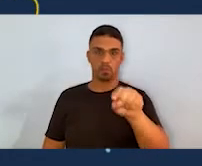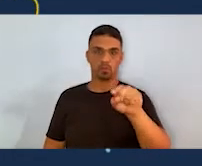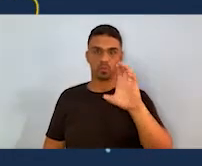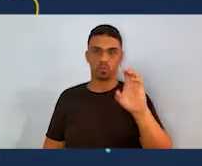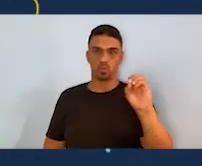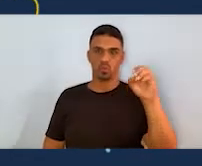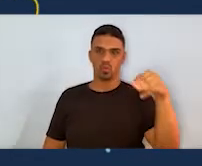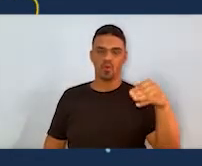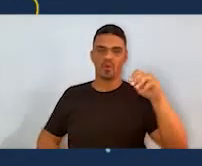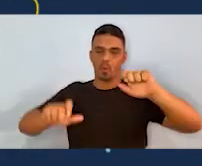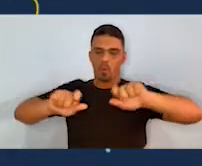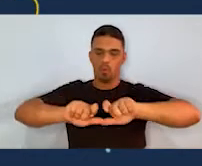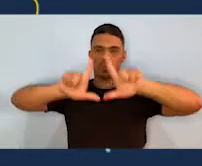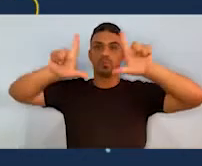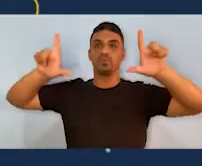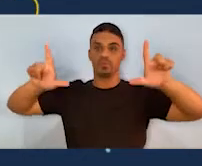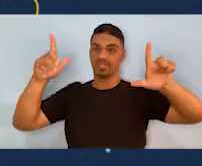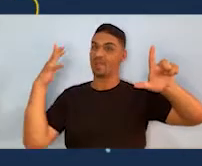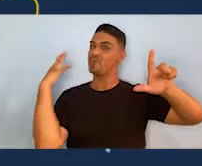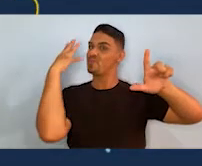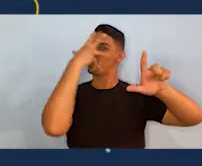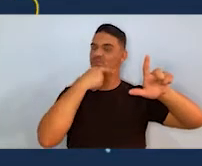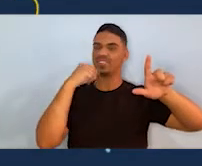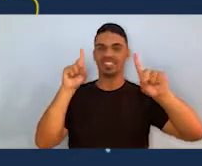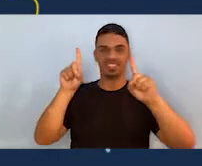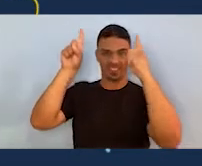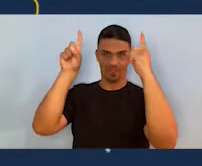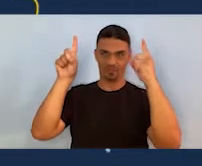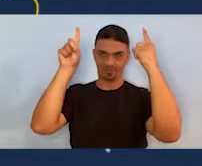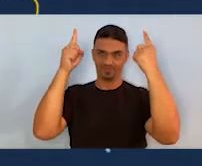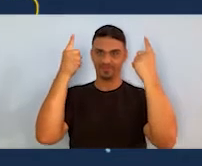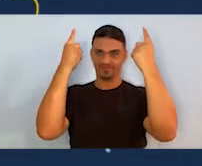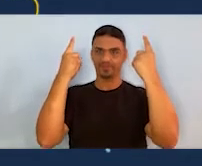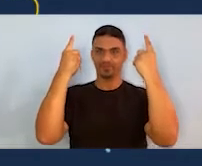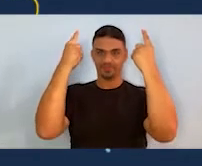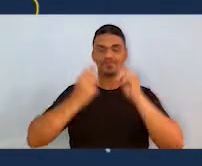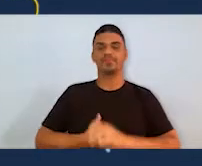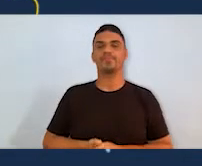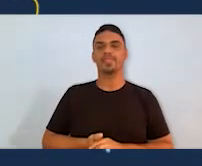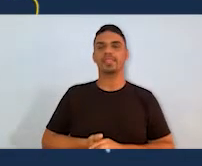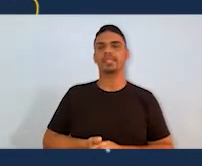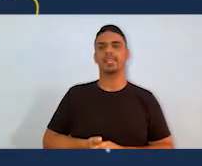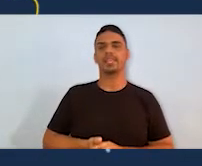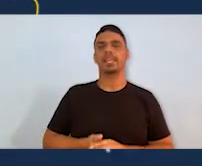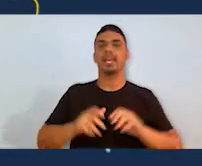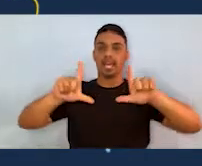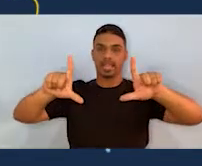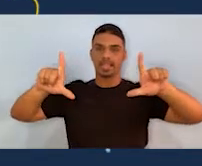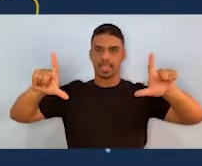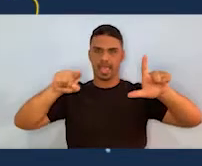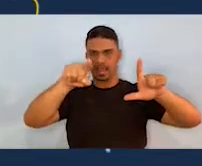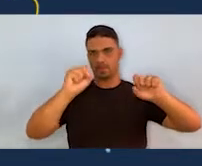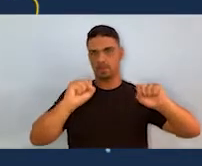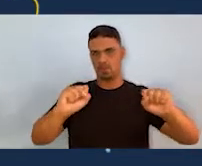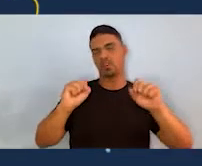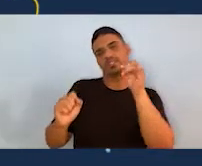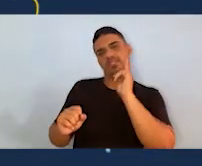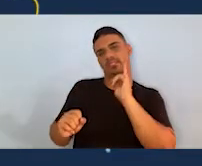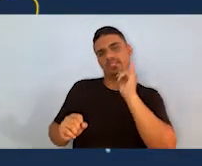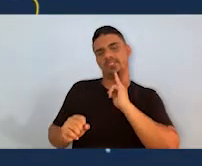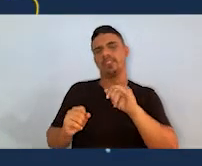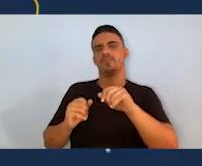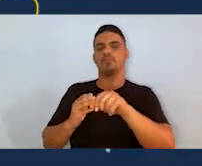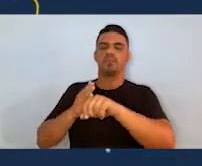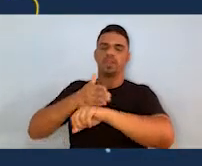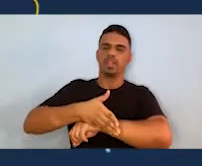para mim, telinha do Piskel. E aí nessa telinha vocês podem entrar, por exemplo,